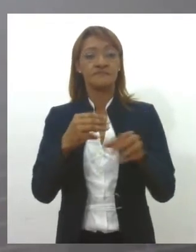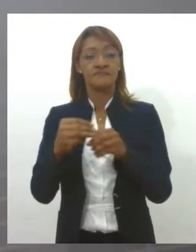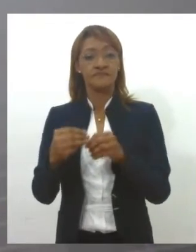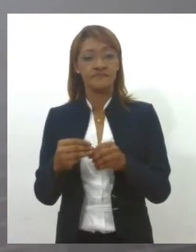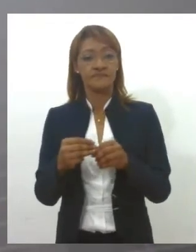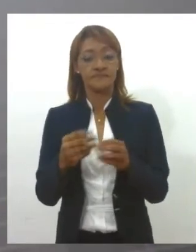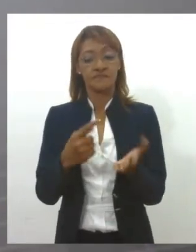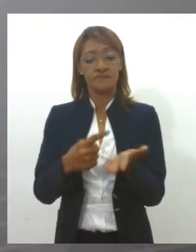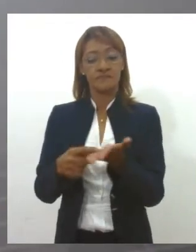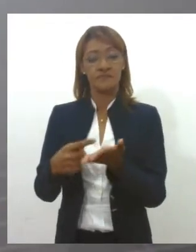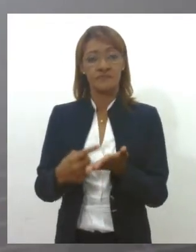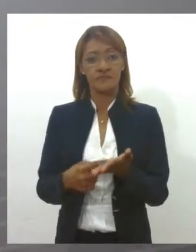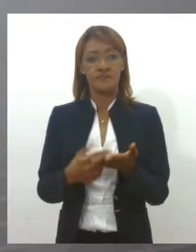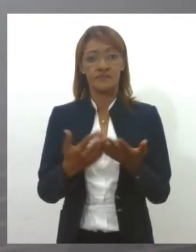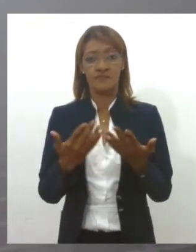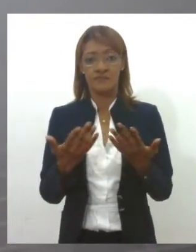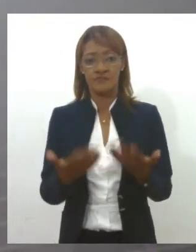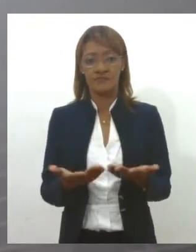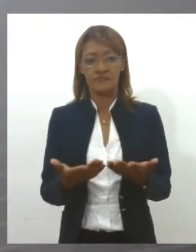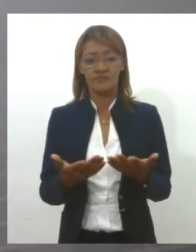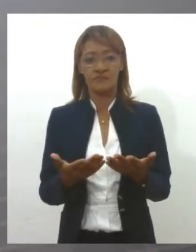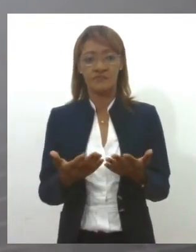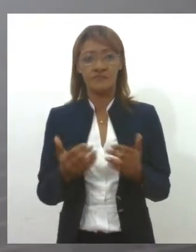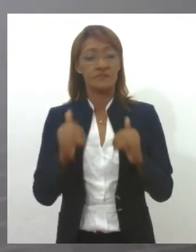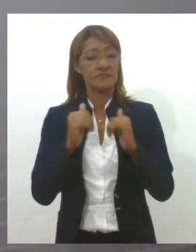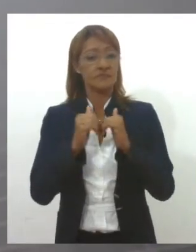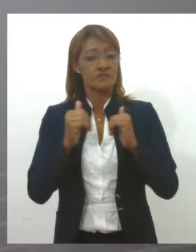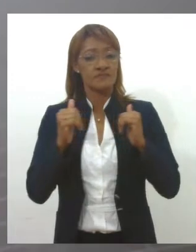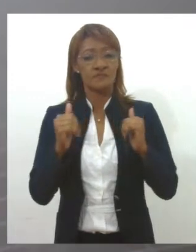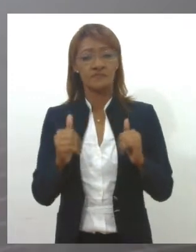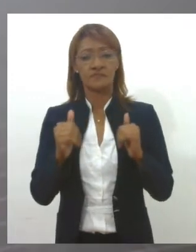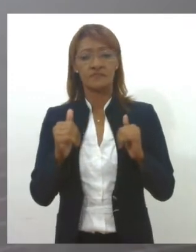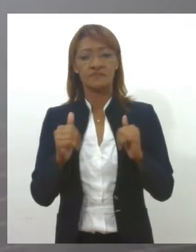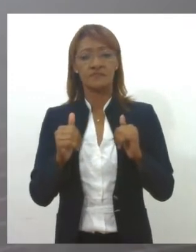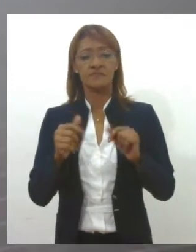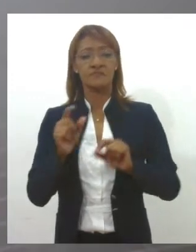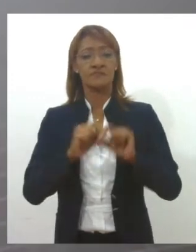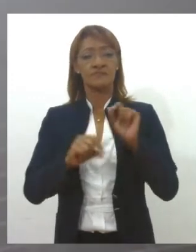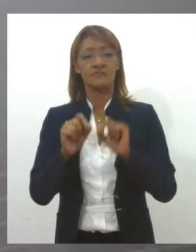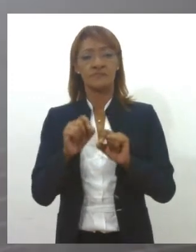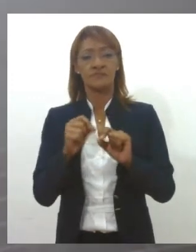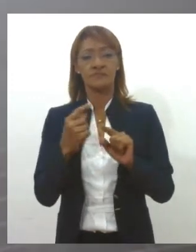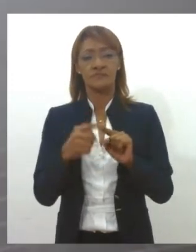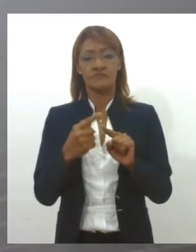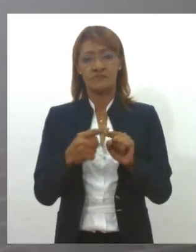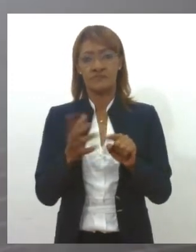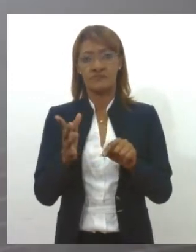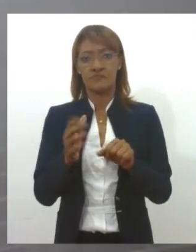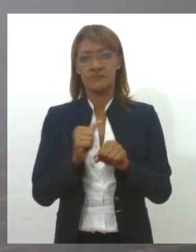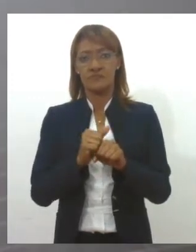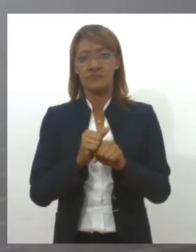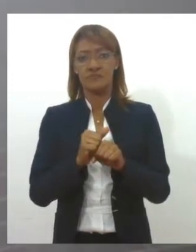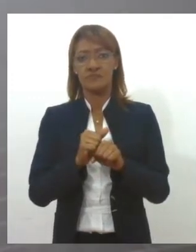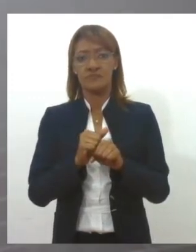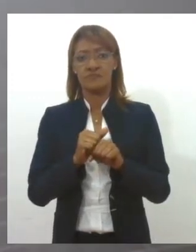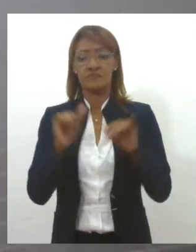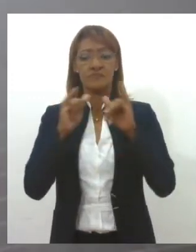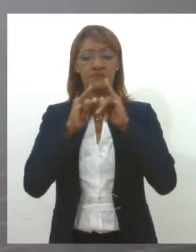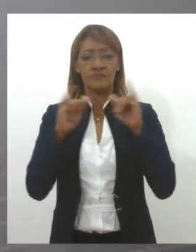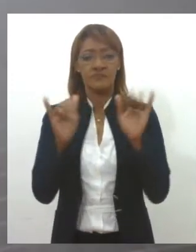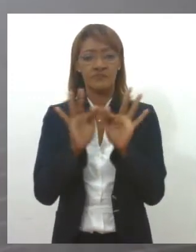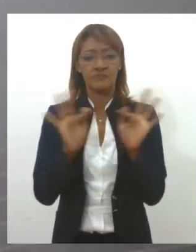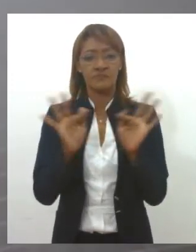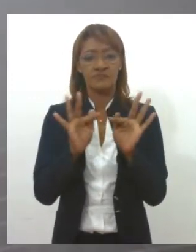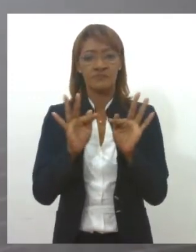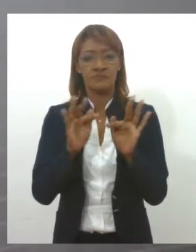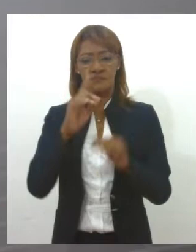tática de negociação de reajuste há uma distinção do forte entre elas o que uma tática quero anúncio por simples ela é no meu ponto